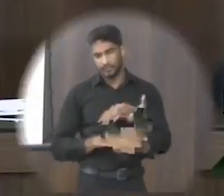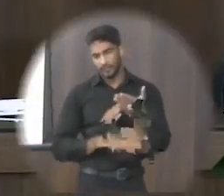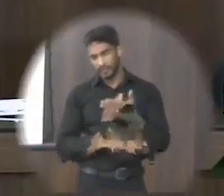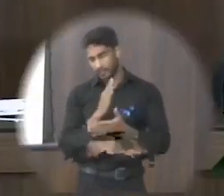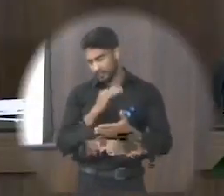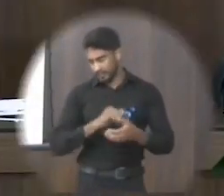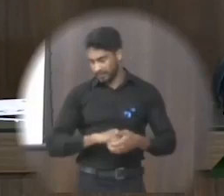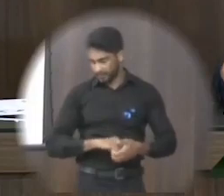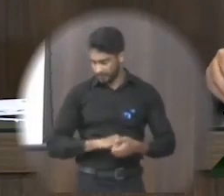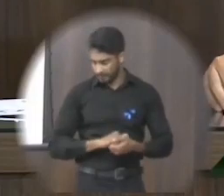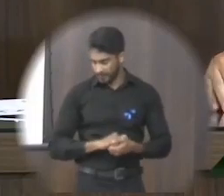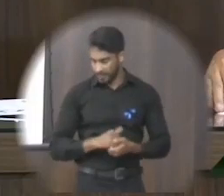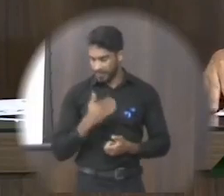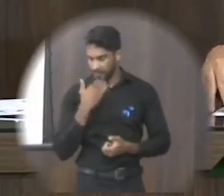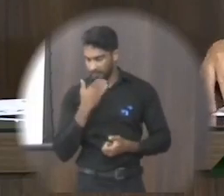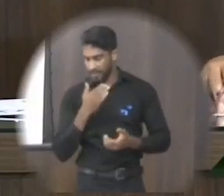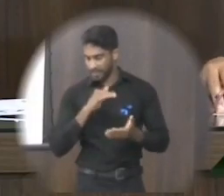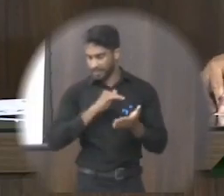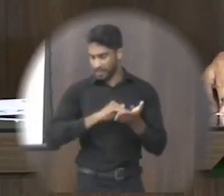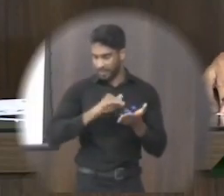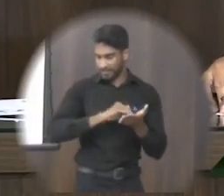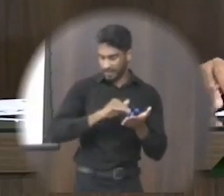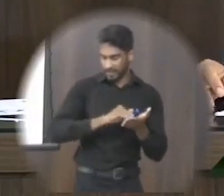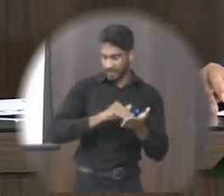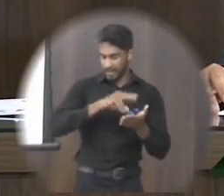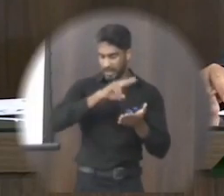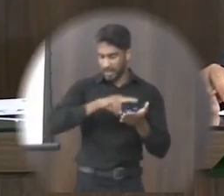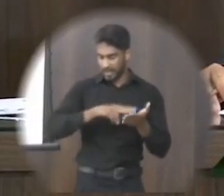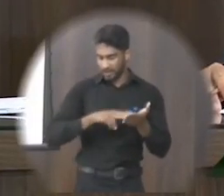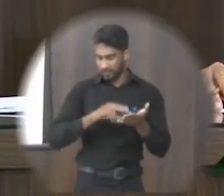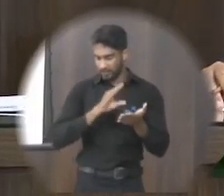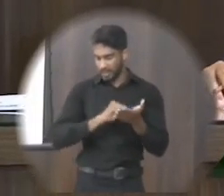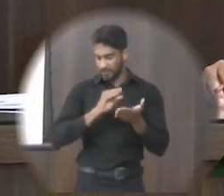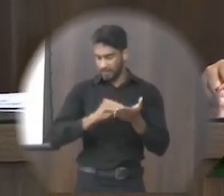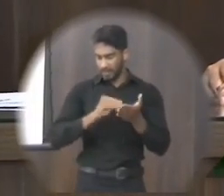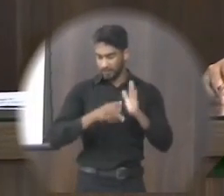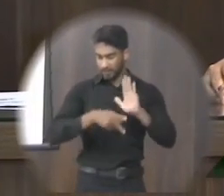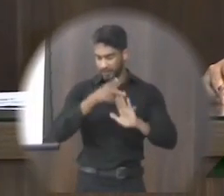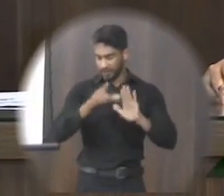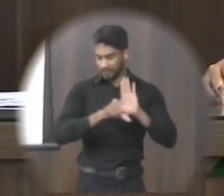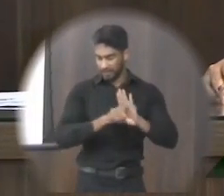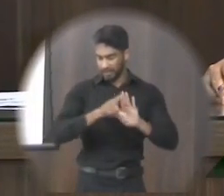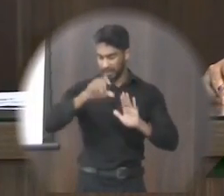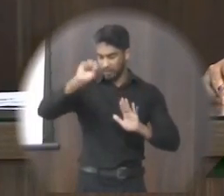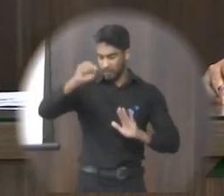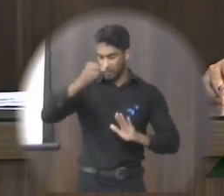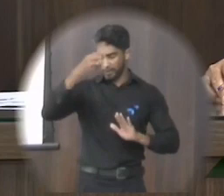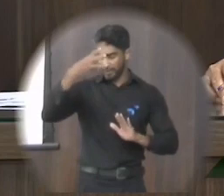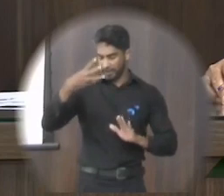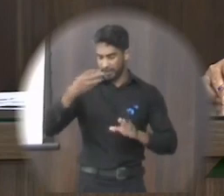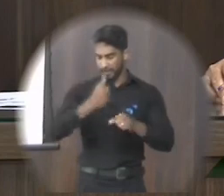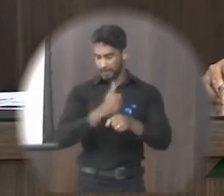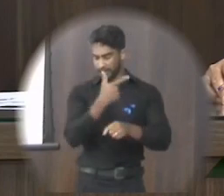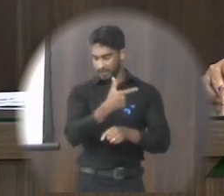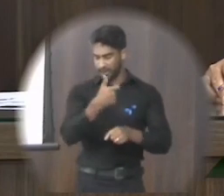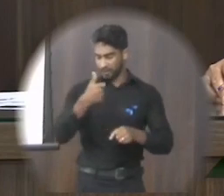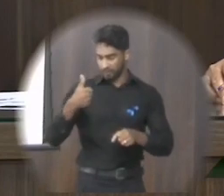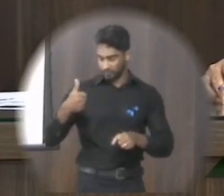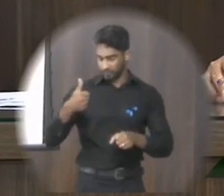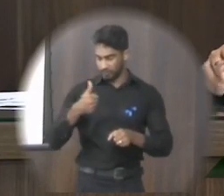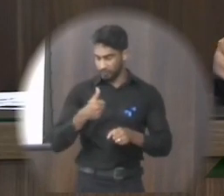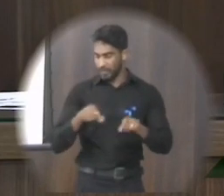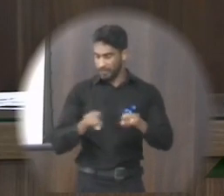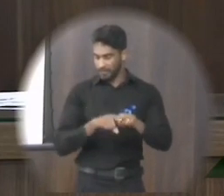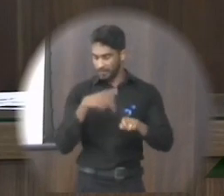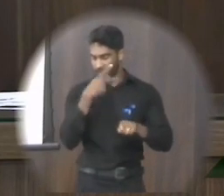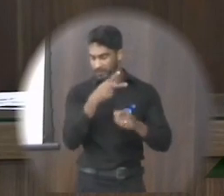Aprovado. Solicito ao senhor secretário que faça a leitura da emenda do projeto de lei número 083/2021, bem